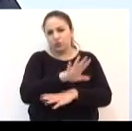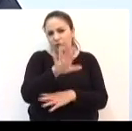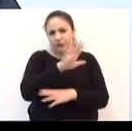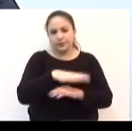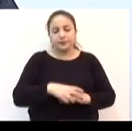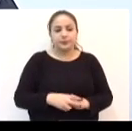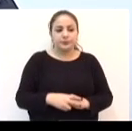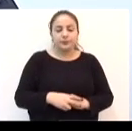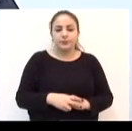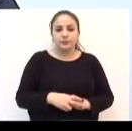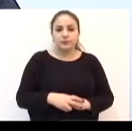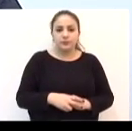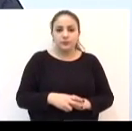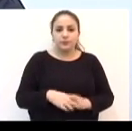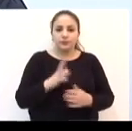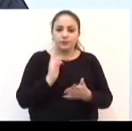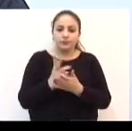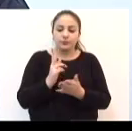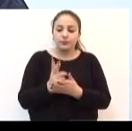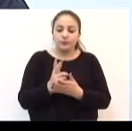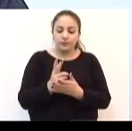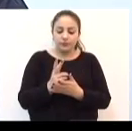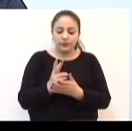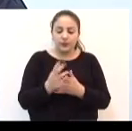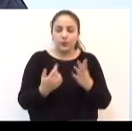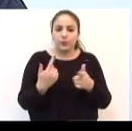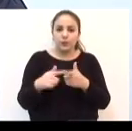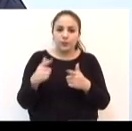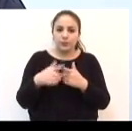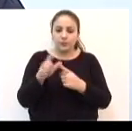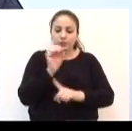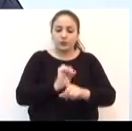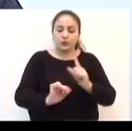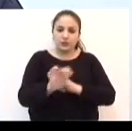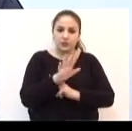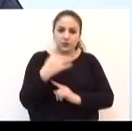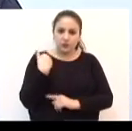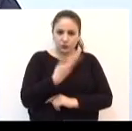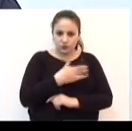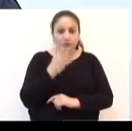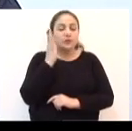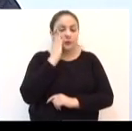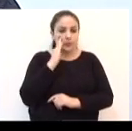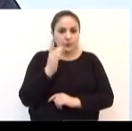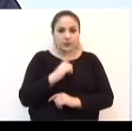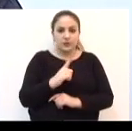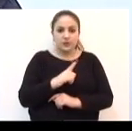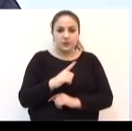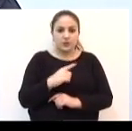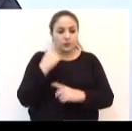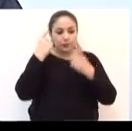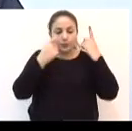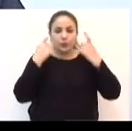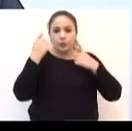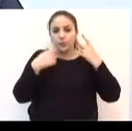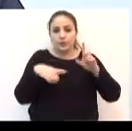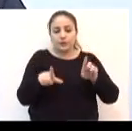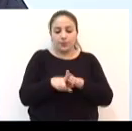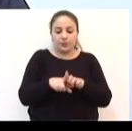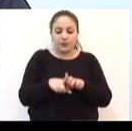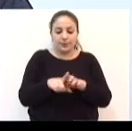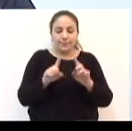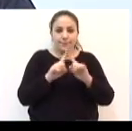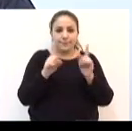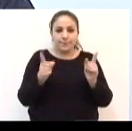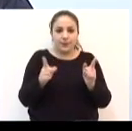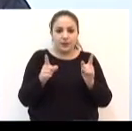parte disso vem pelo problema social, que a gente sabe que existe, que a gente se preocupa também, mas que, por um